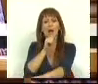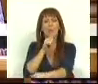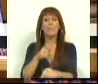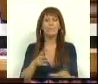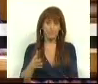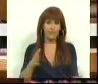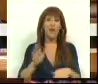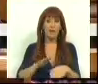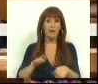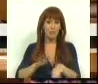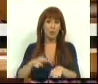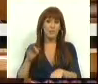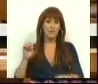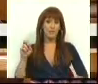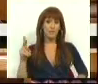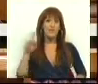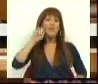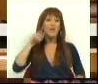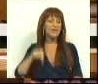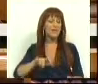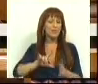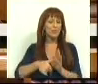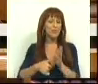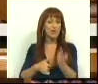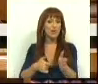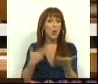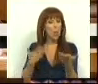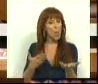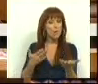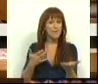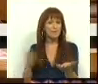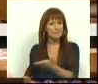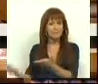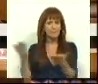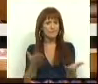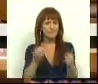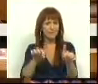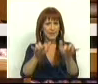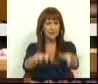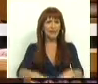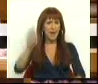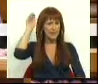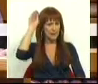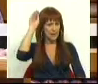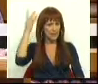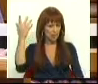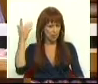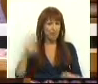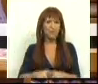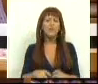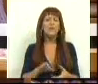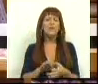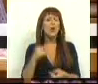É justamente o que o PEV defende neste projeto hoje apresentado à Assembleia da República e